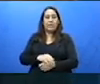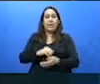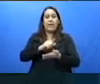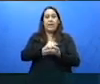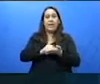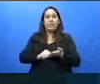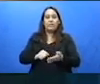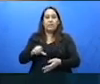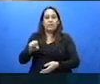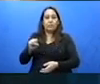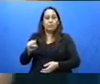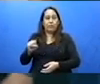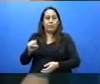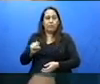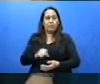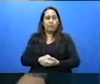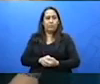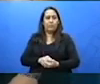8.